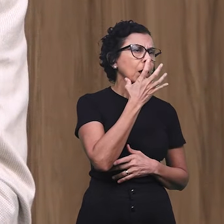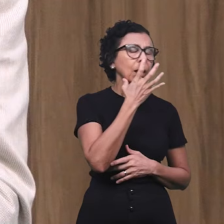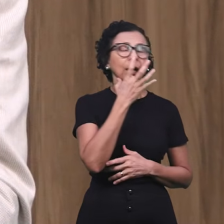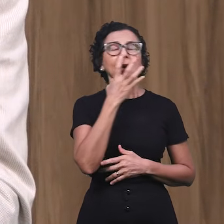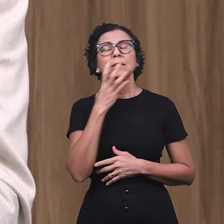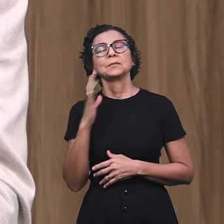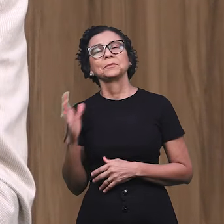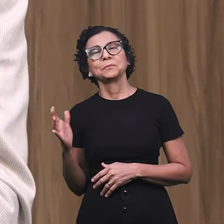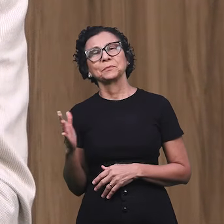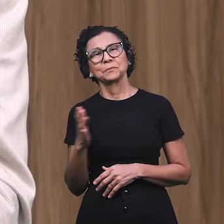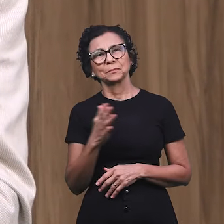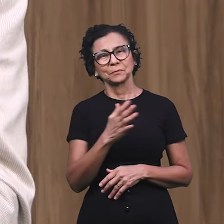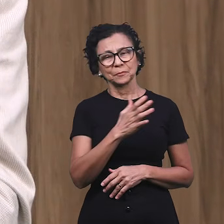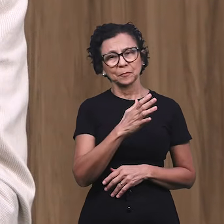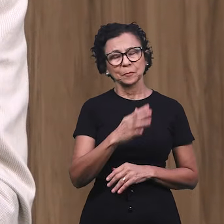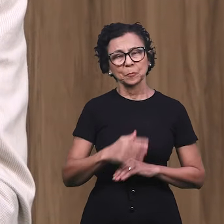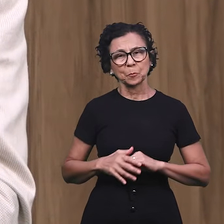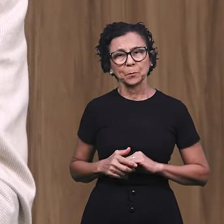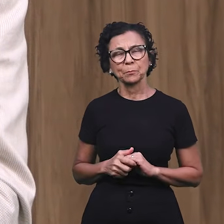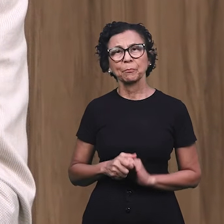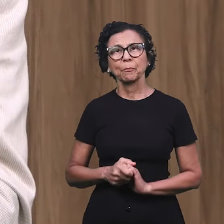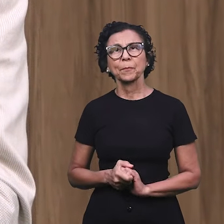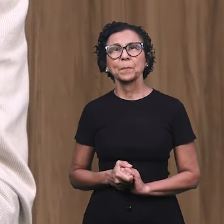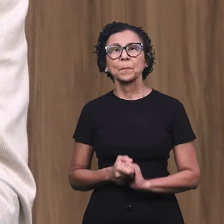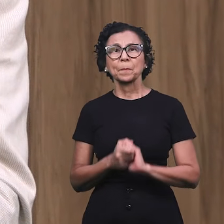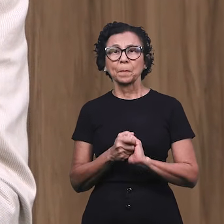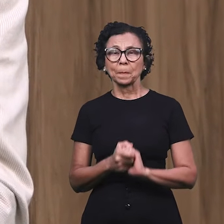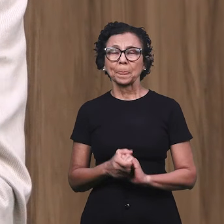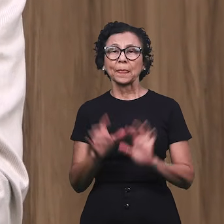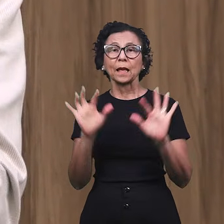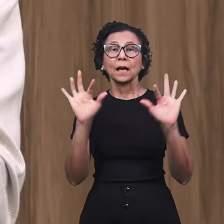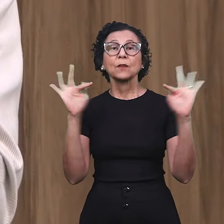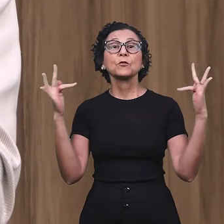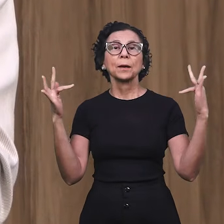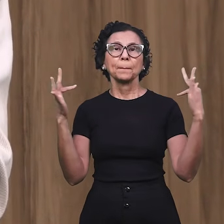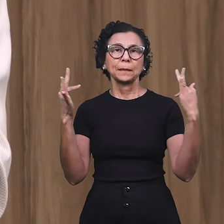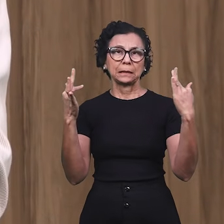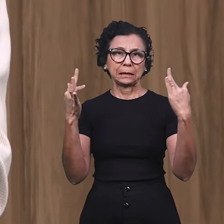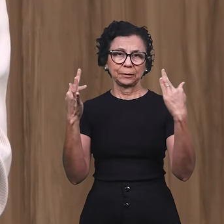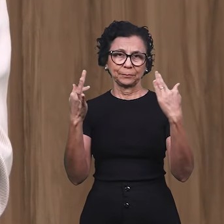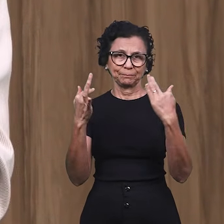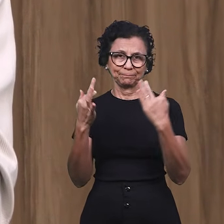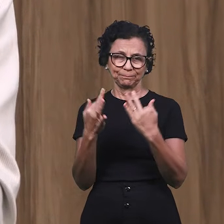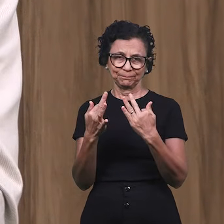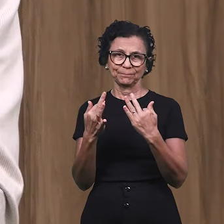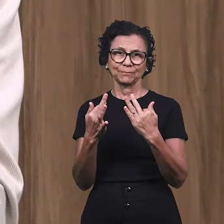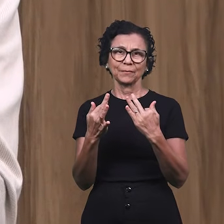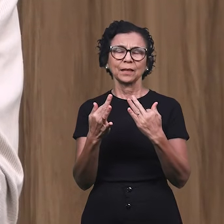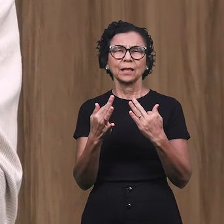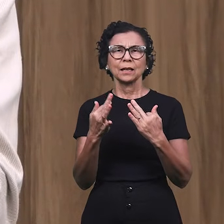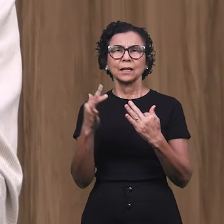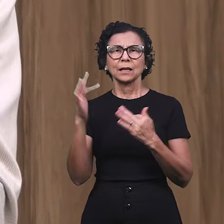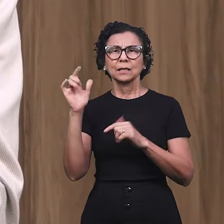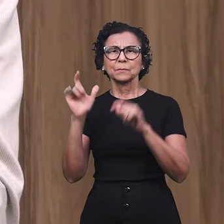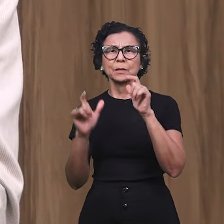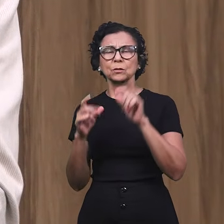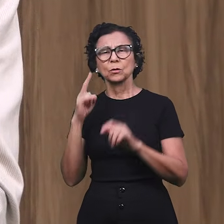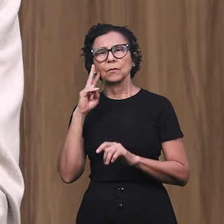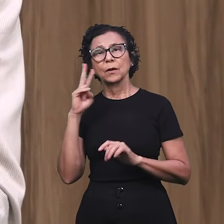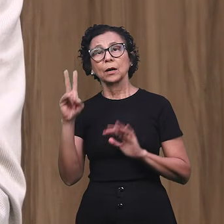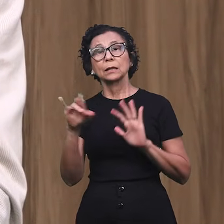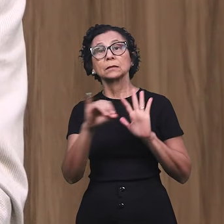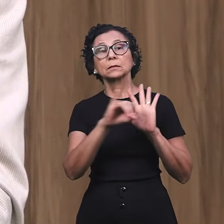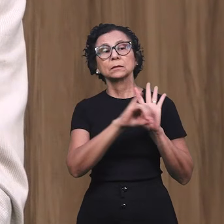pessoa olha para uma família e vê ali a identidade da igreja, porque a arquitetura é uma forma de